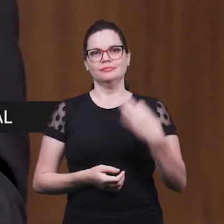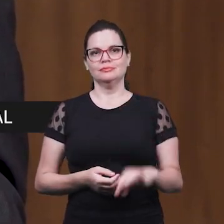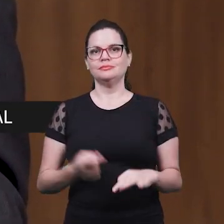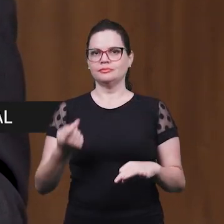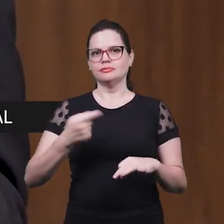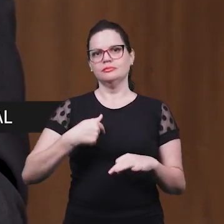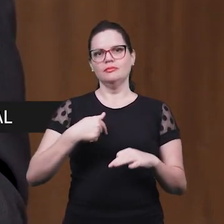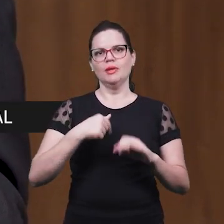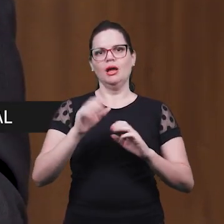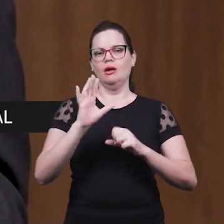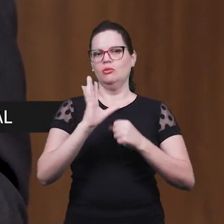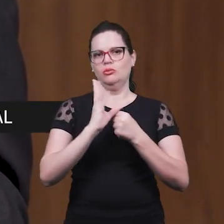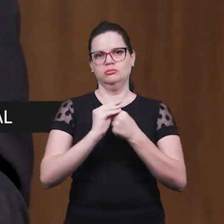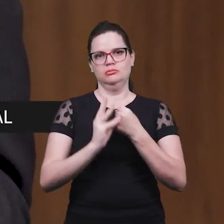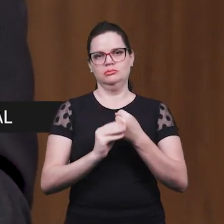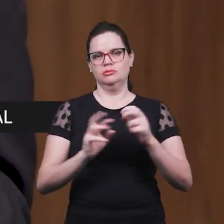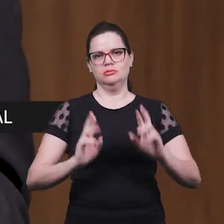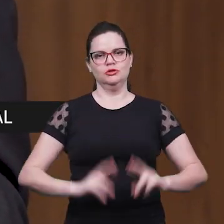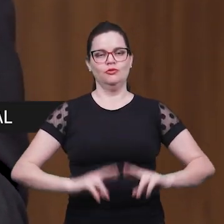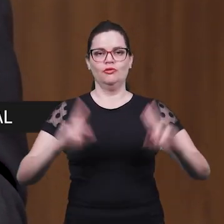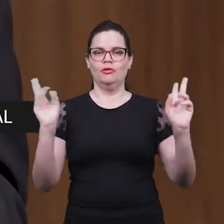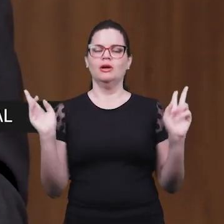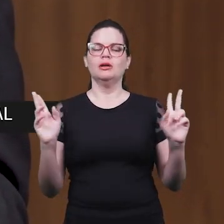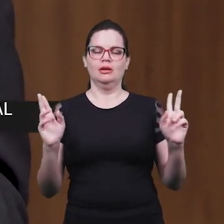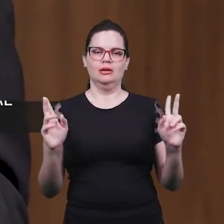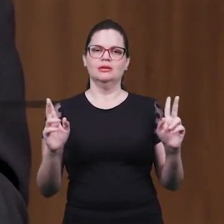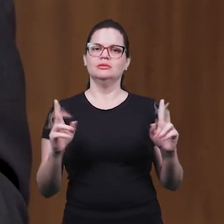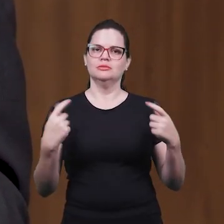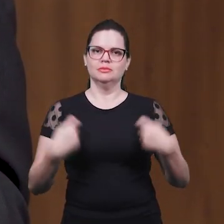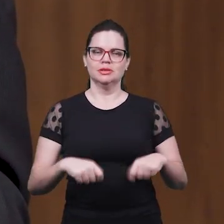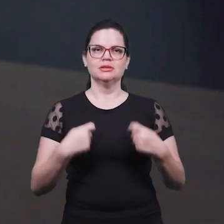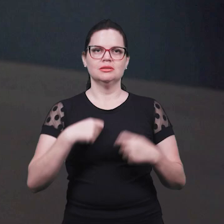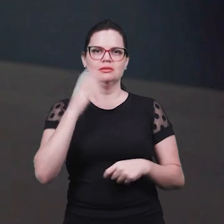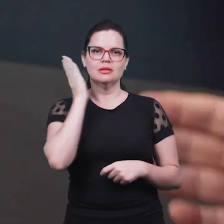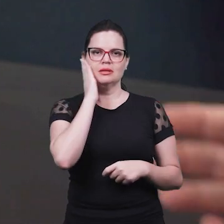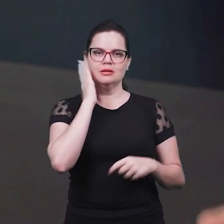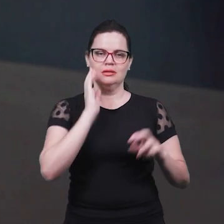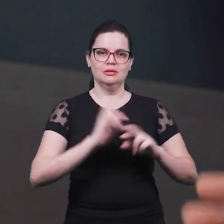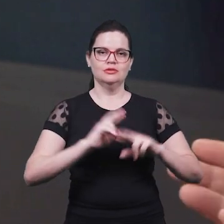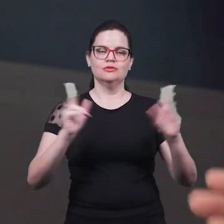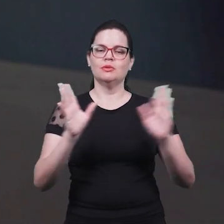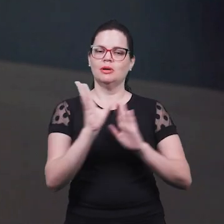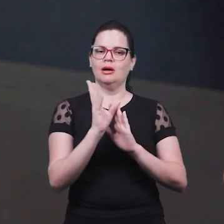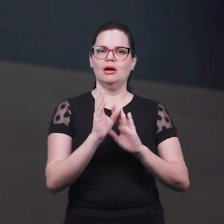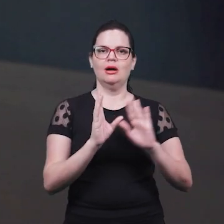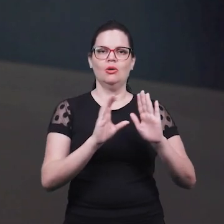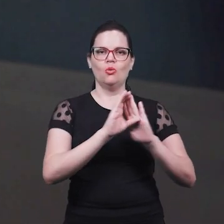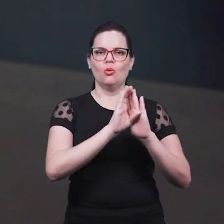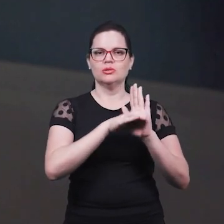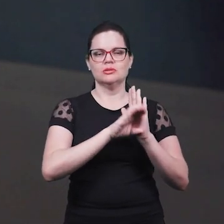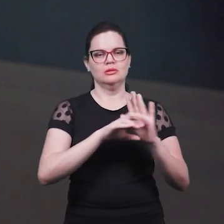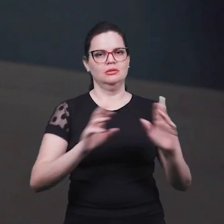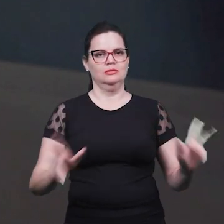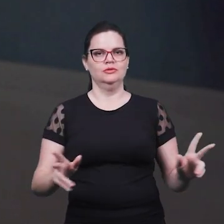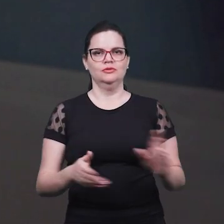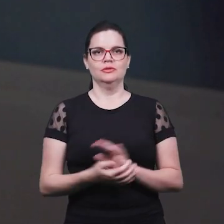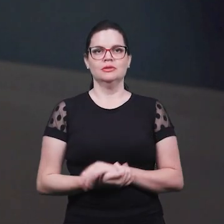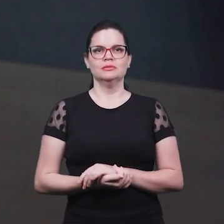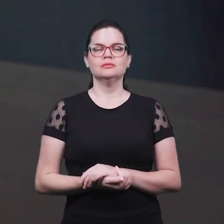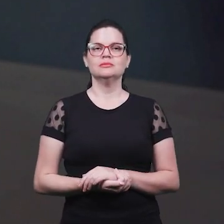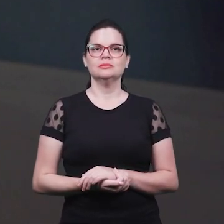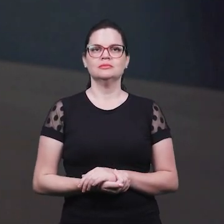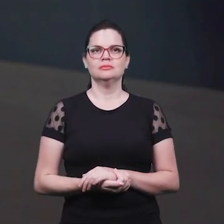conceito totalmente diferente, né? Do que normalmente as pessoas pensam, né? Exato. Elas acham que acaba o mês e não sobra, né?